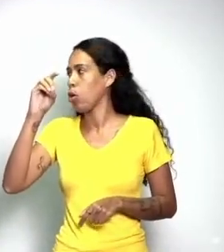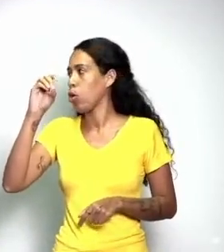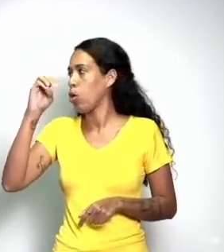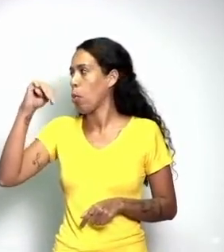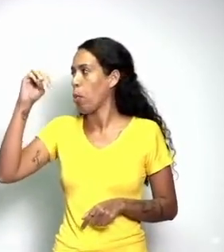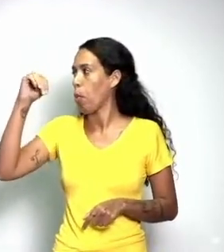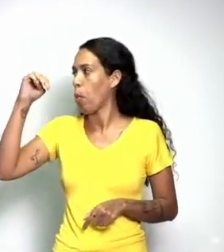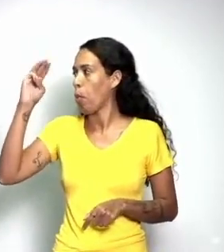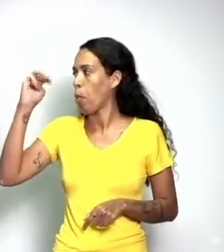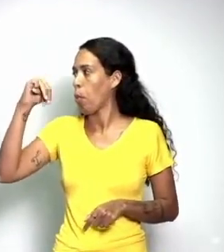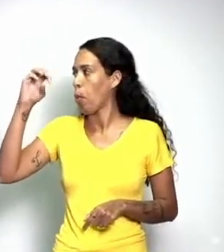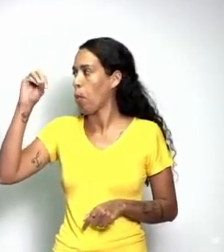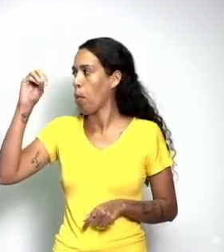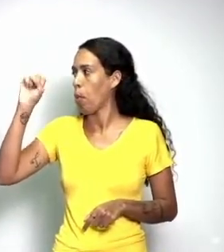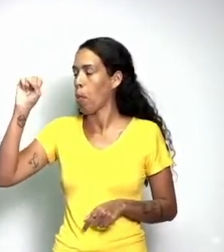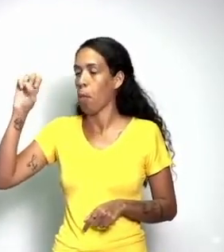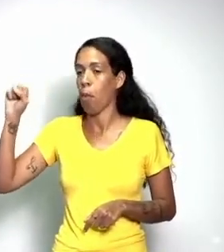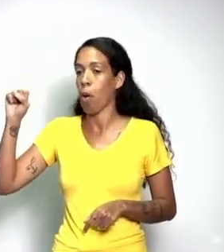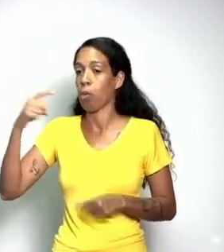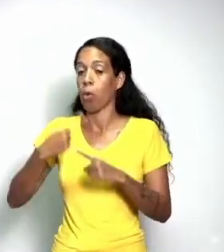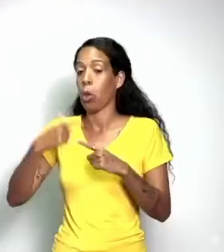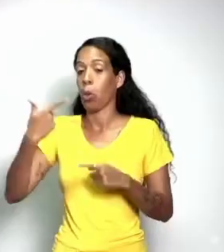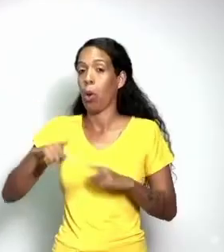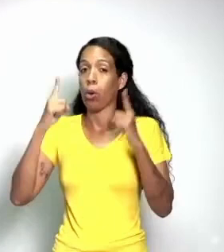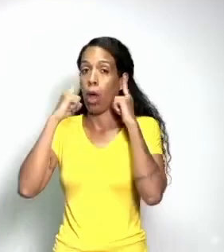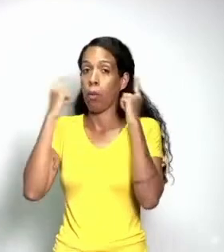porque vai ser sem o áudio.